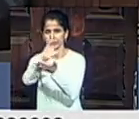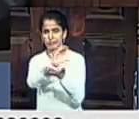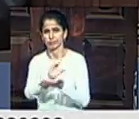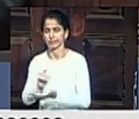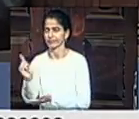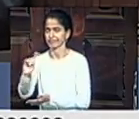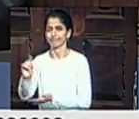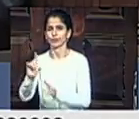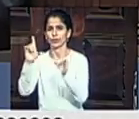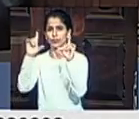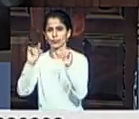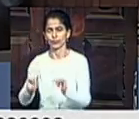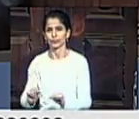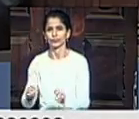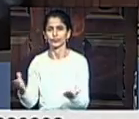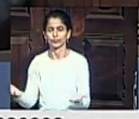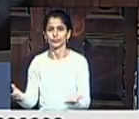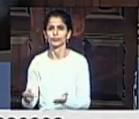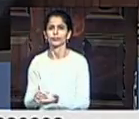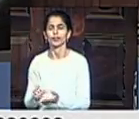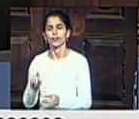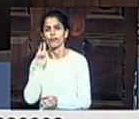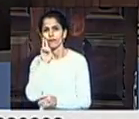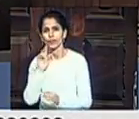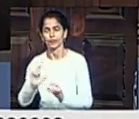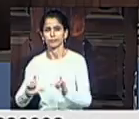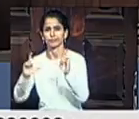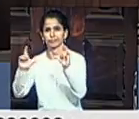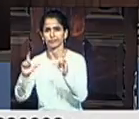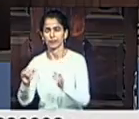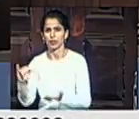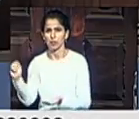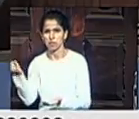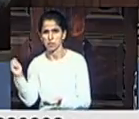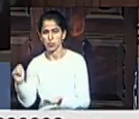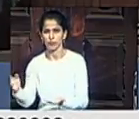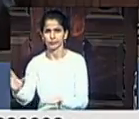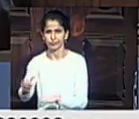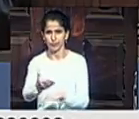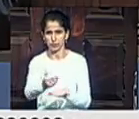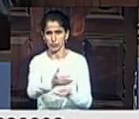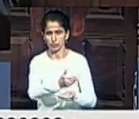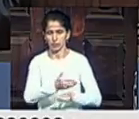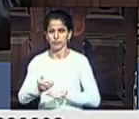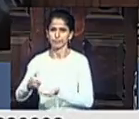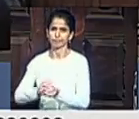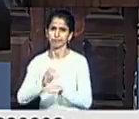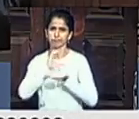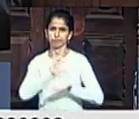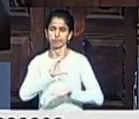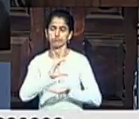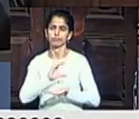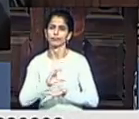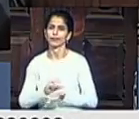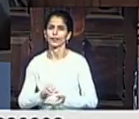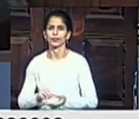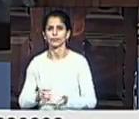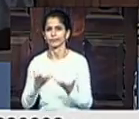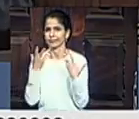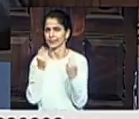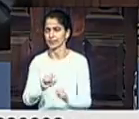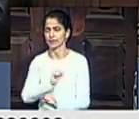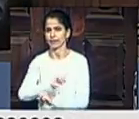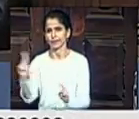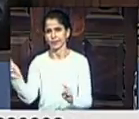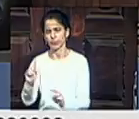gerar o que o governo espera com esse aumento, que é aumento de arrecadação. Ou seja, uma proposta inaceitável